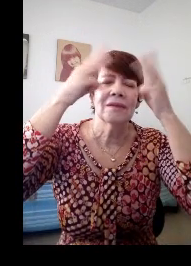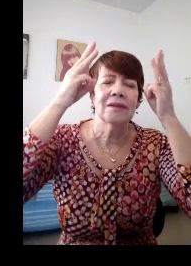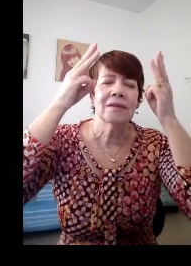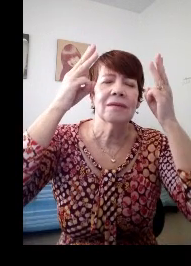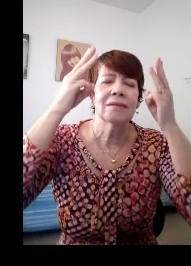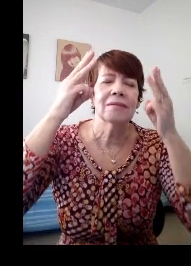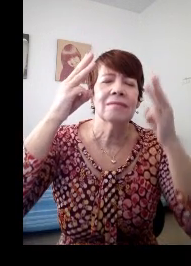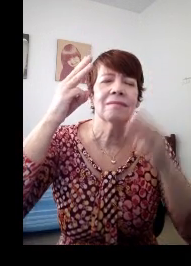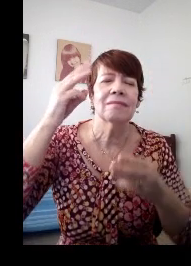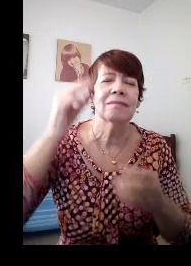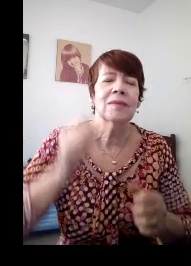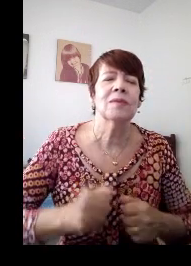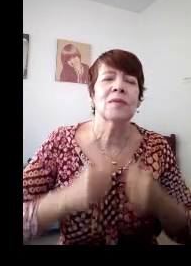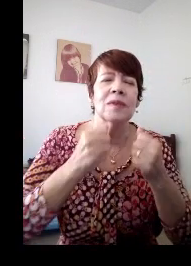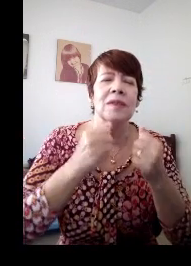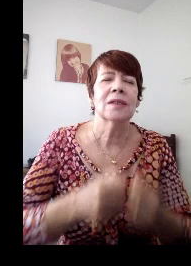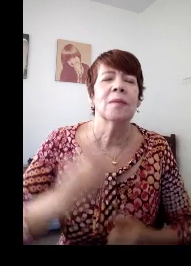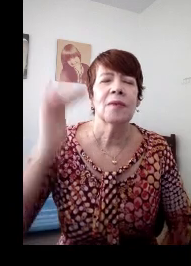nós possamos